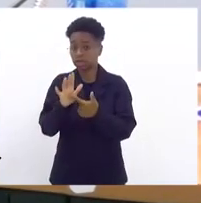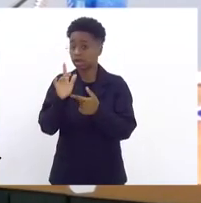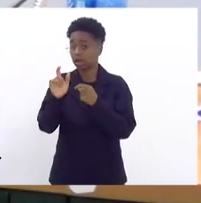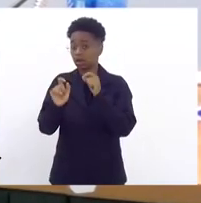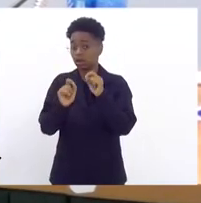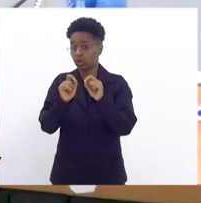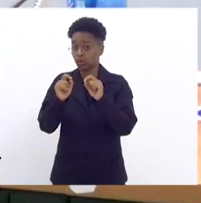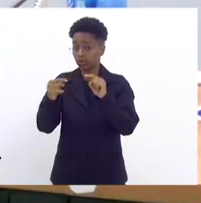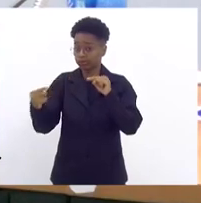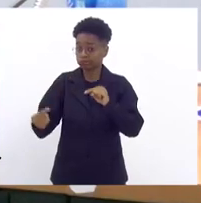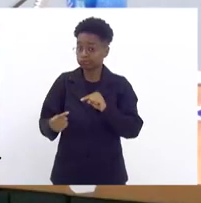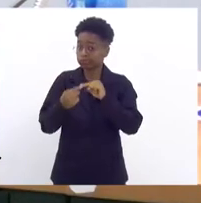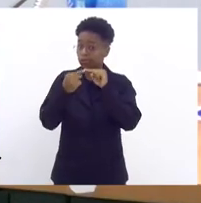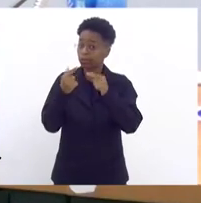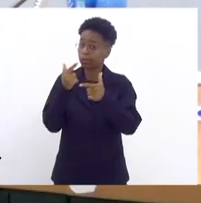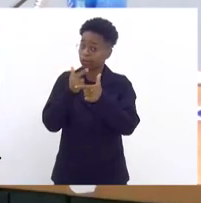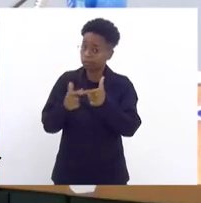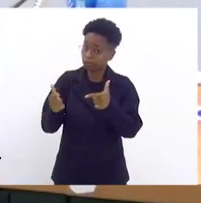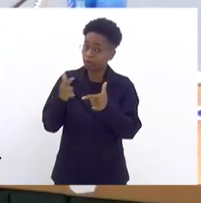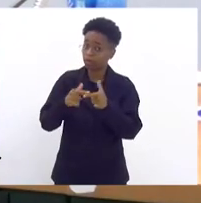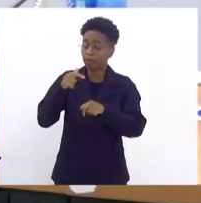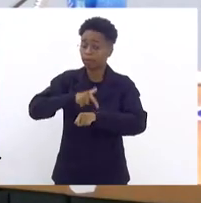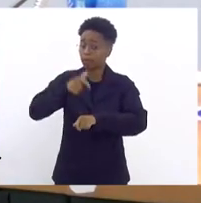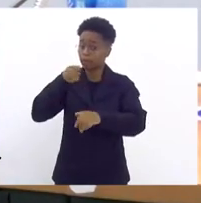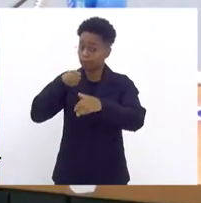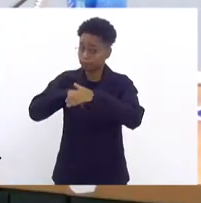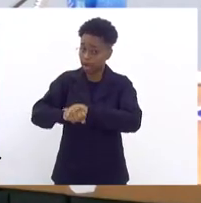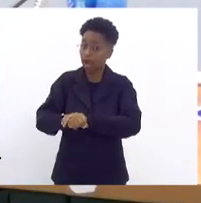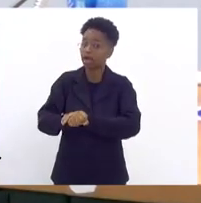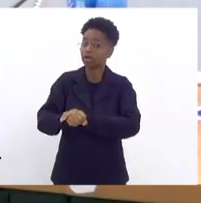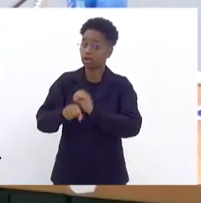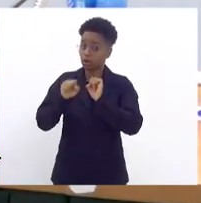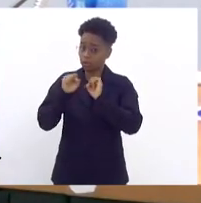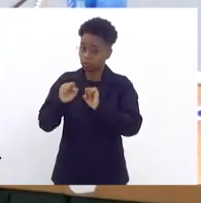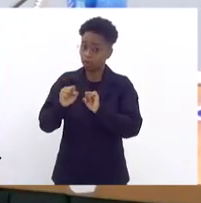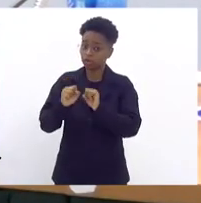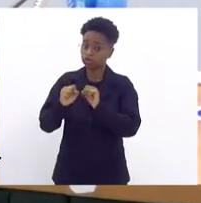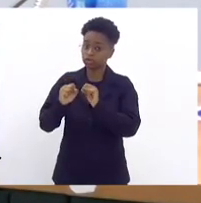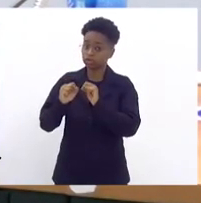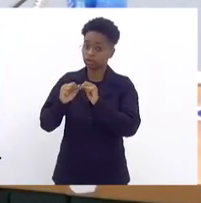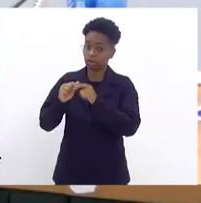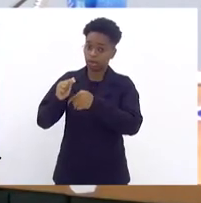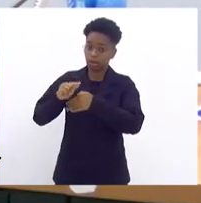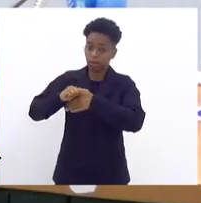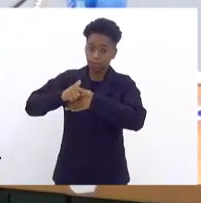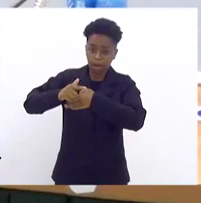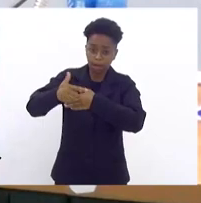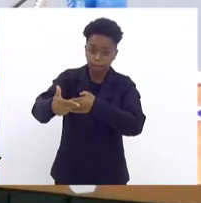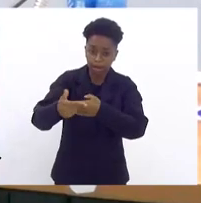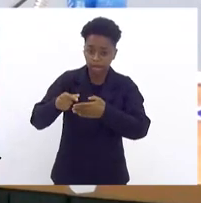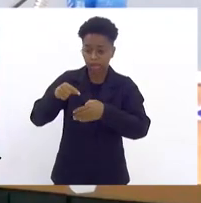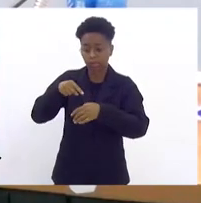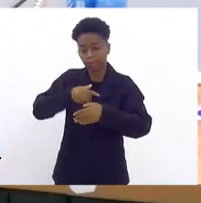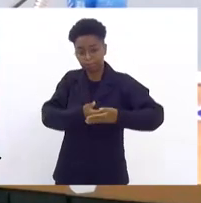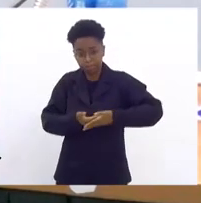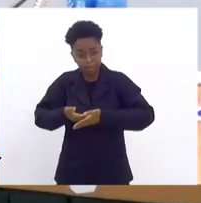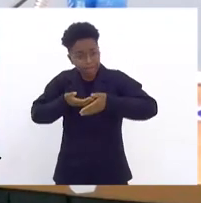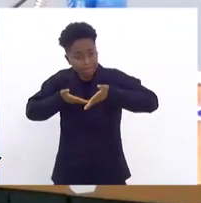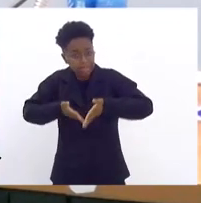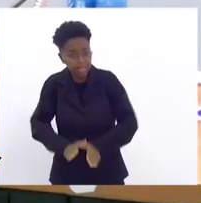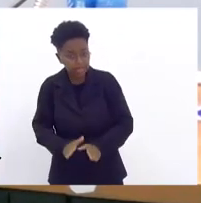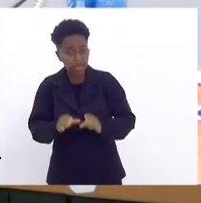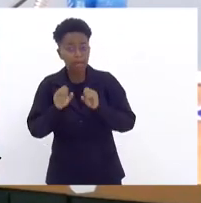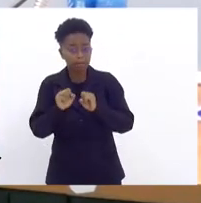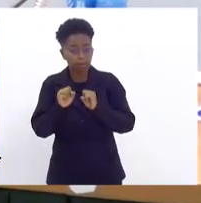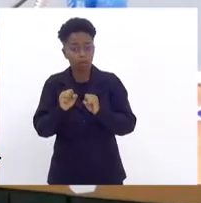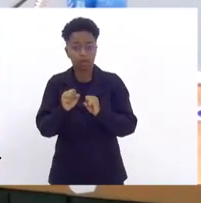com algum problema no parto né uma sequela no no futuro pode caracterizar